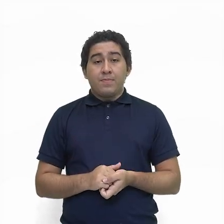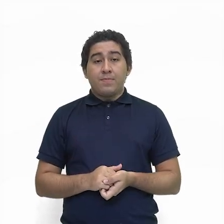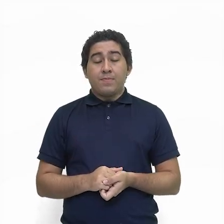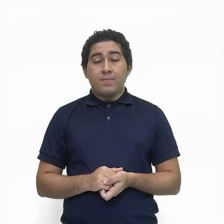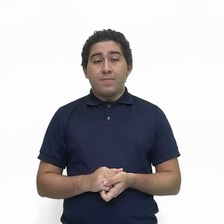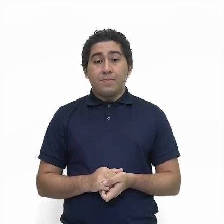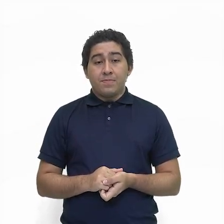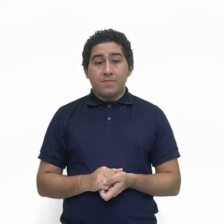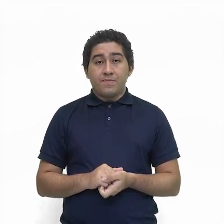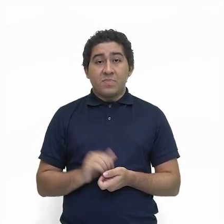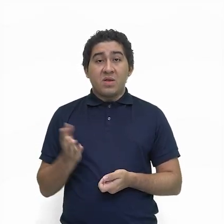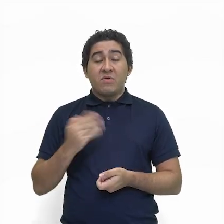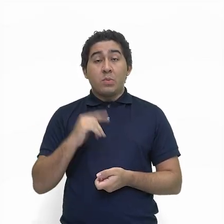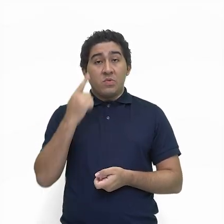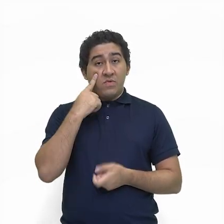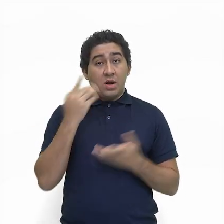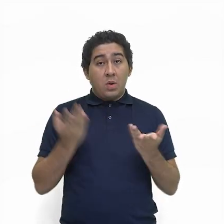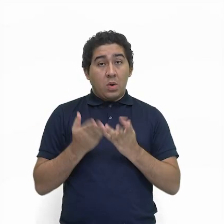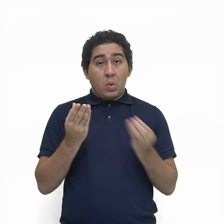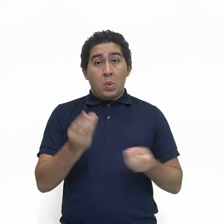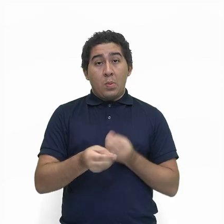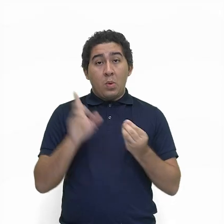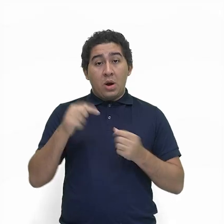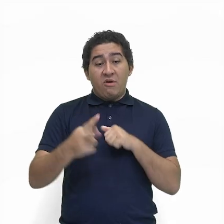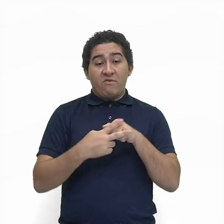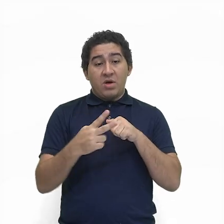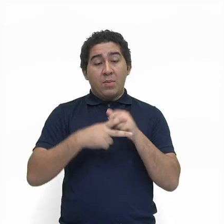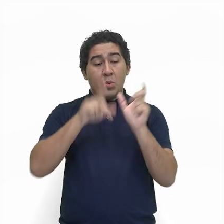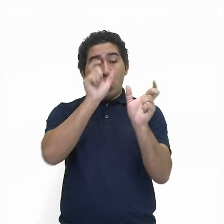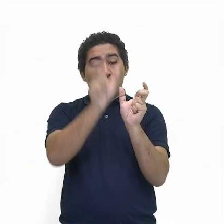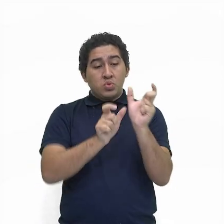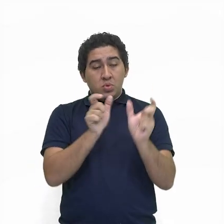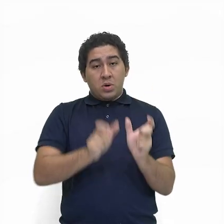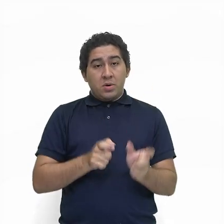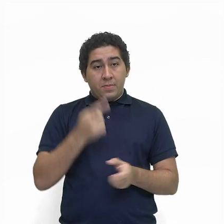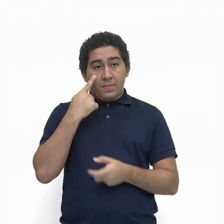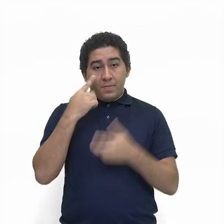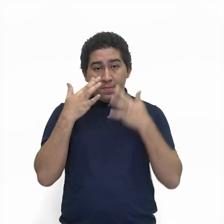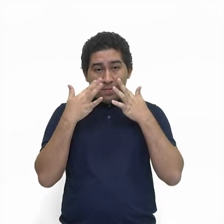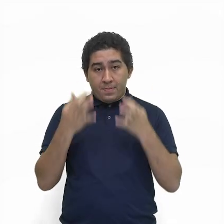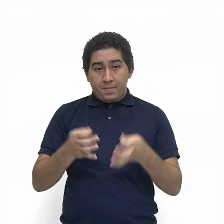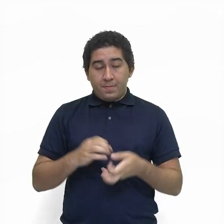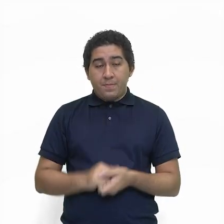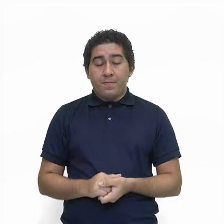ver como que nós podemos conjugar os verbos no simple present.